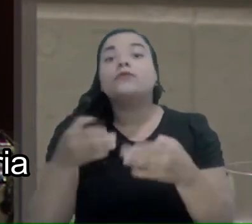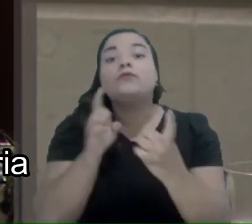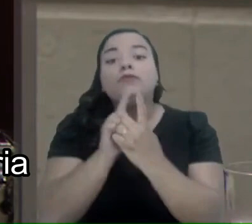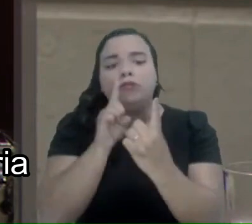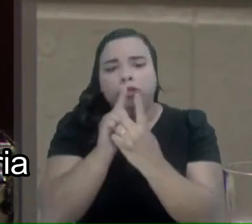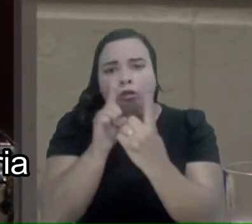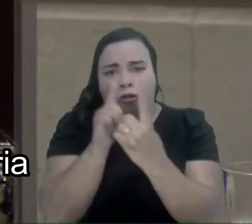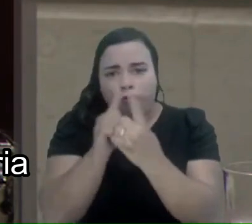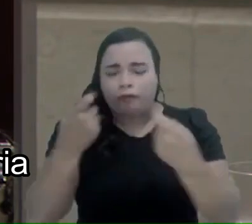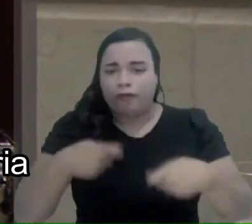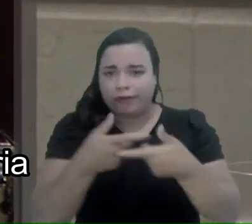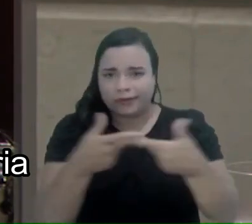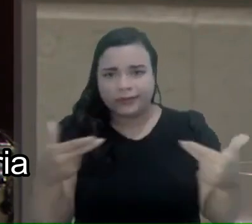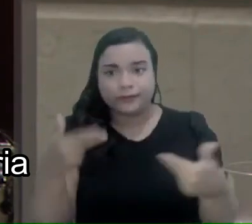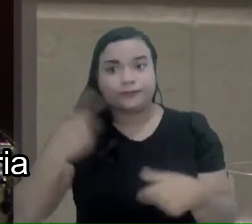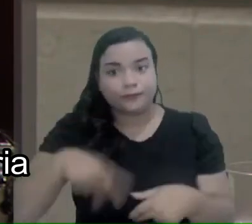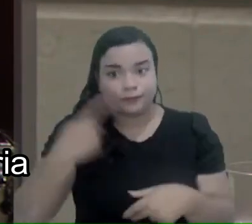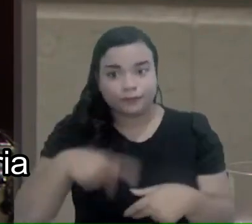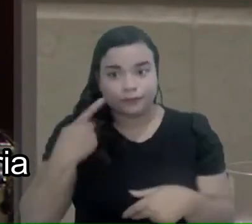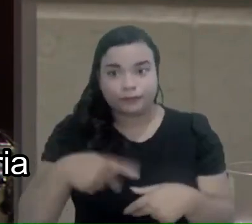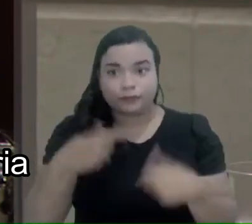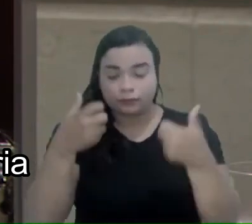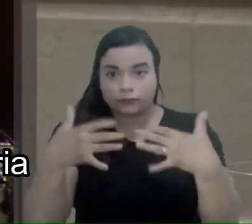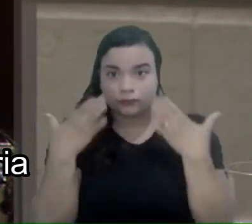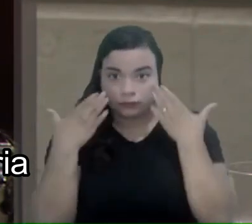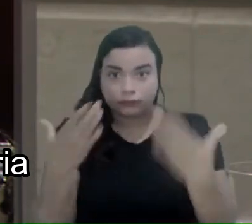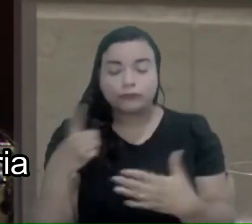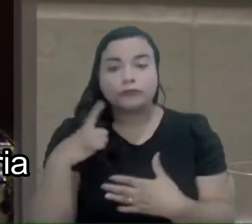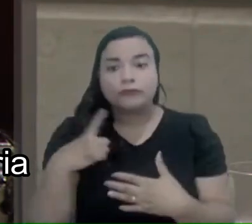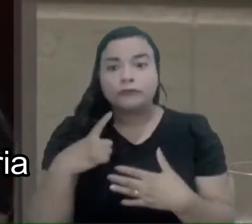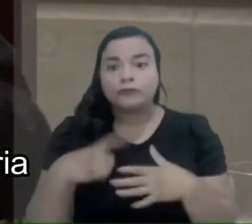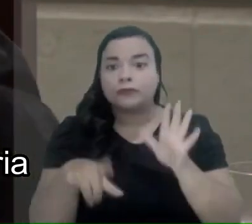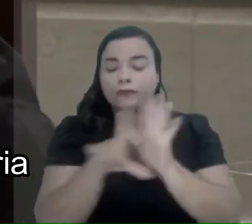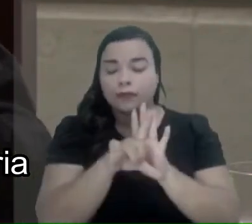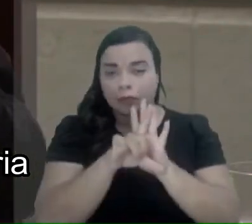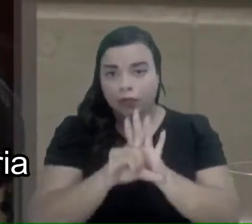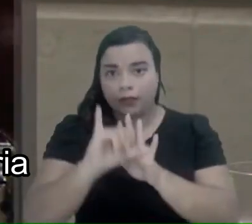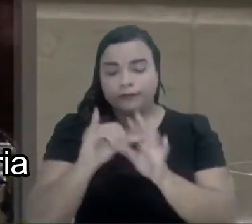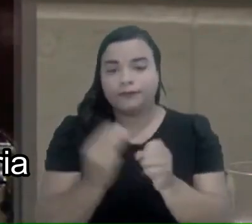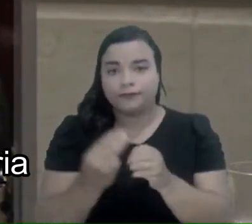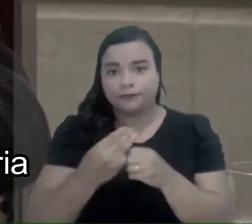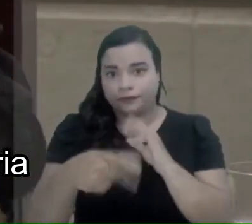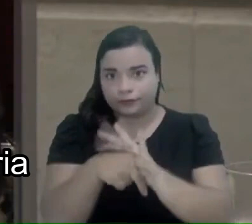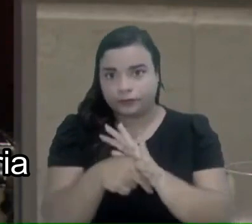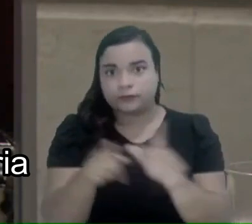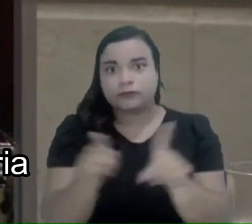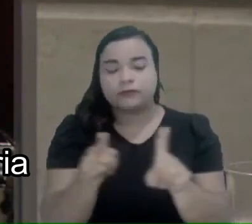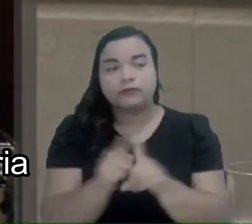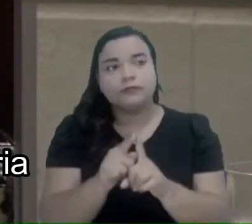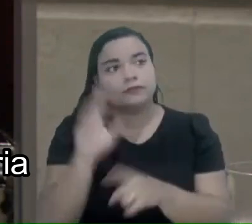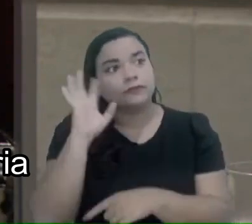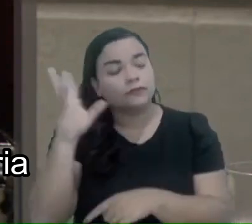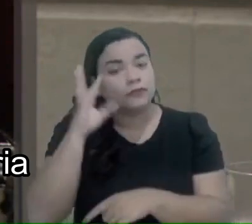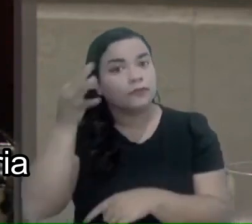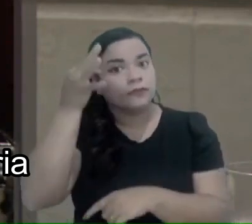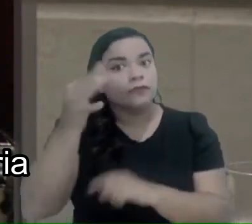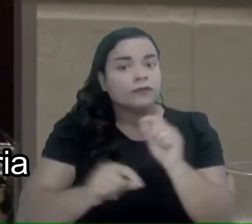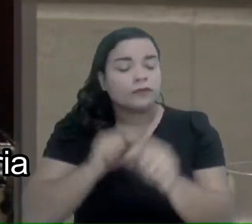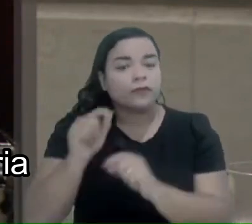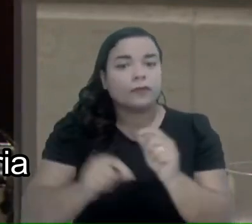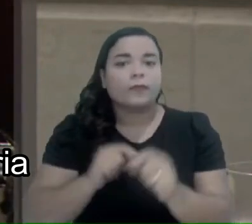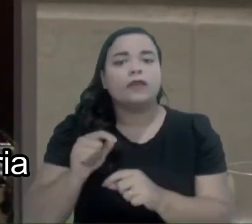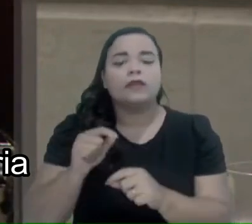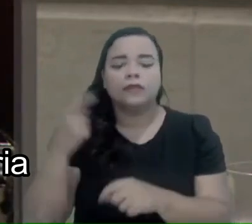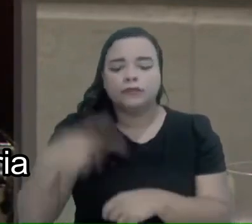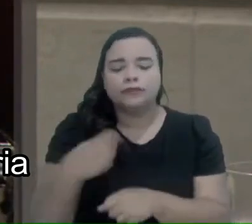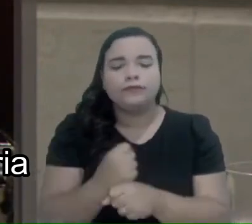necessidades da população que estão expressas na lei municipal e o que a gente tem de expectativas para 2023